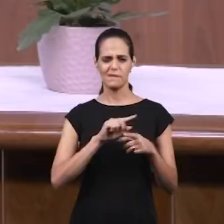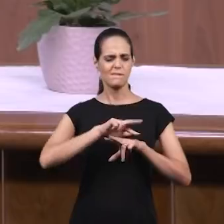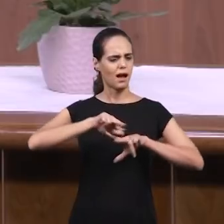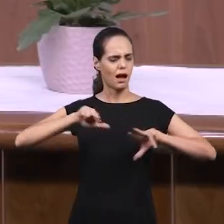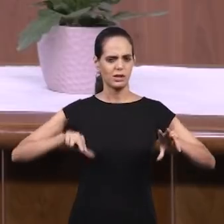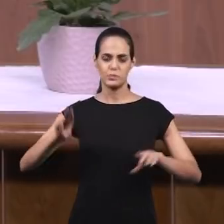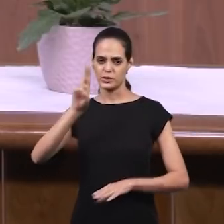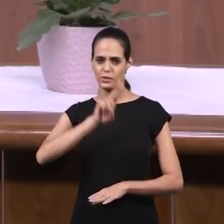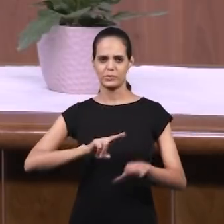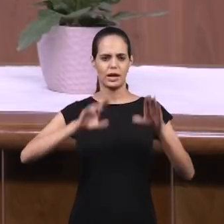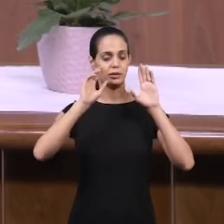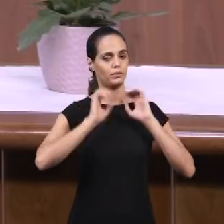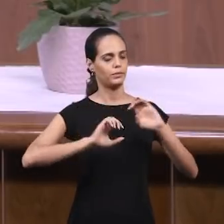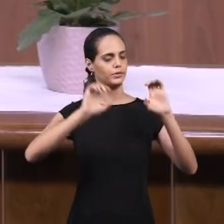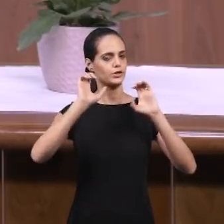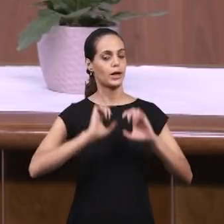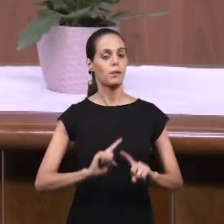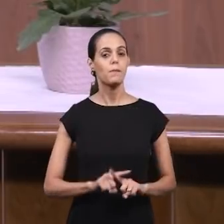usadas no Evangelho.